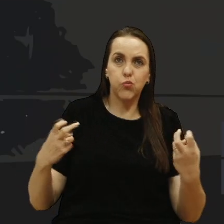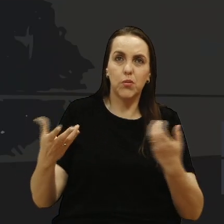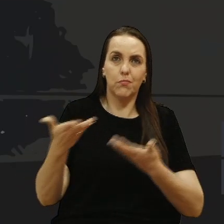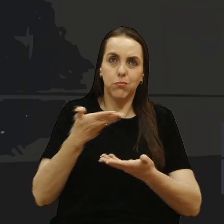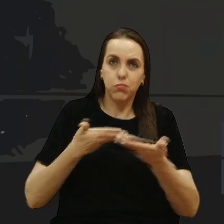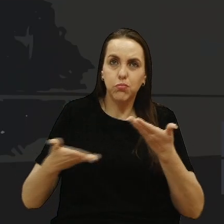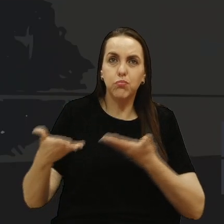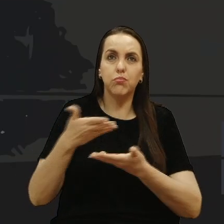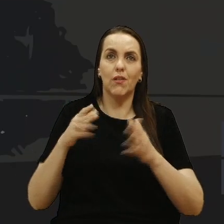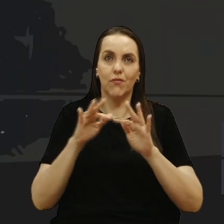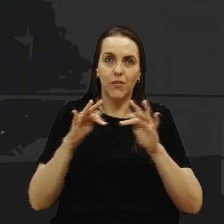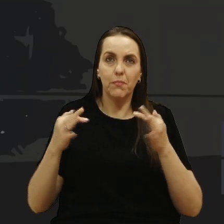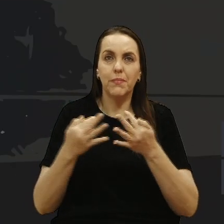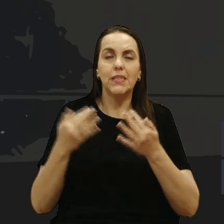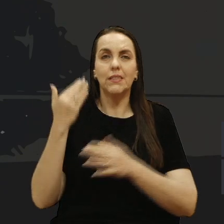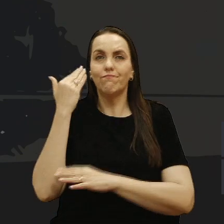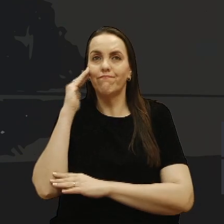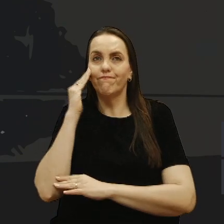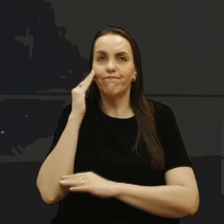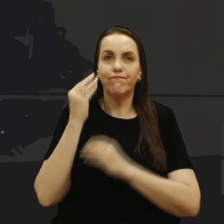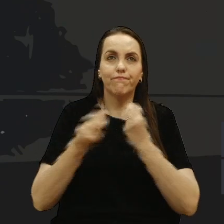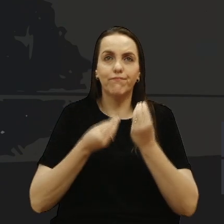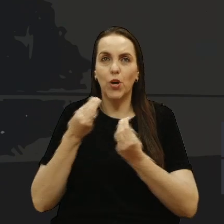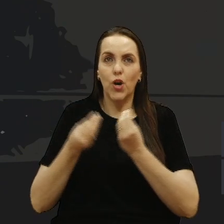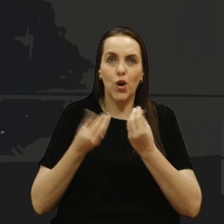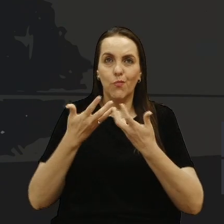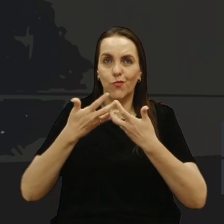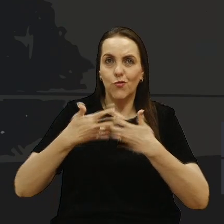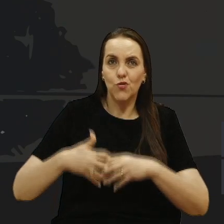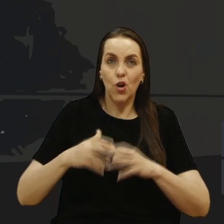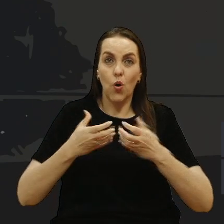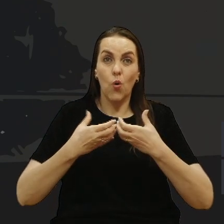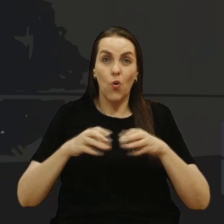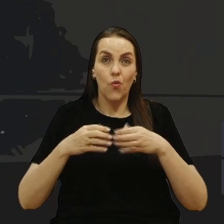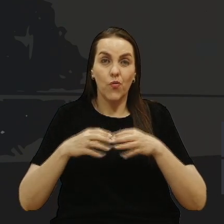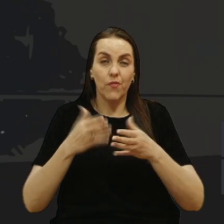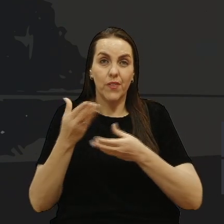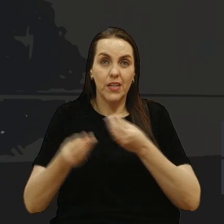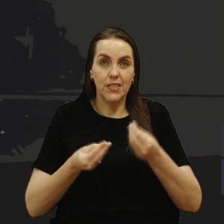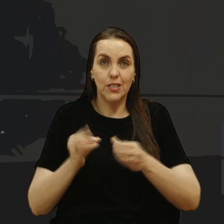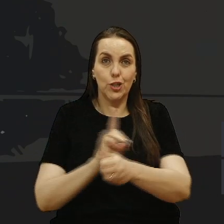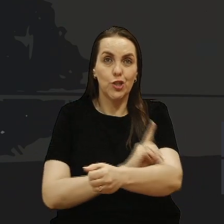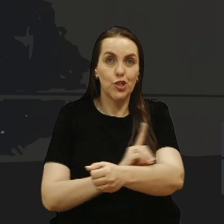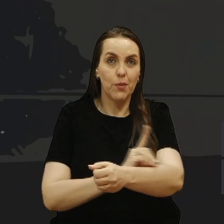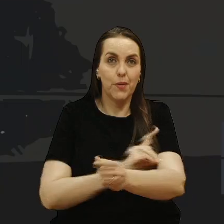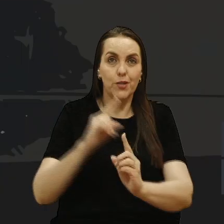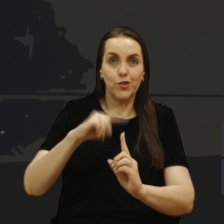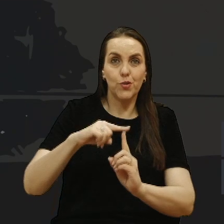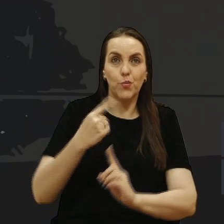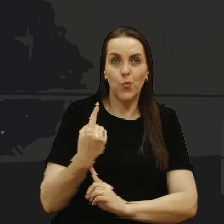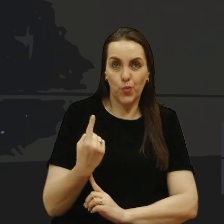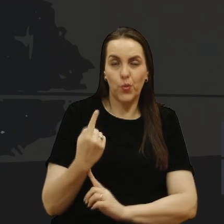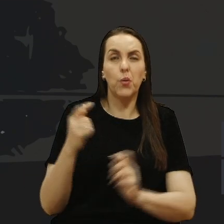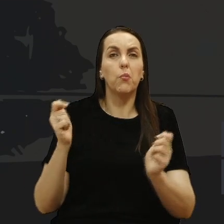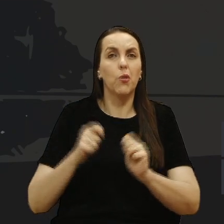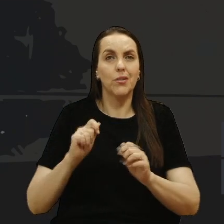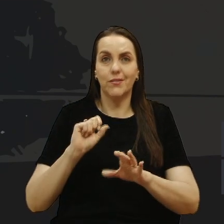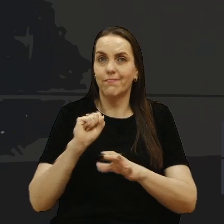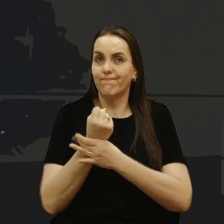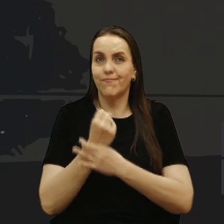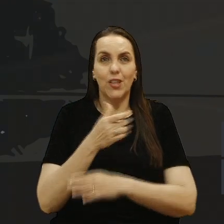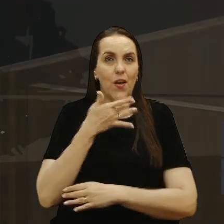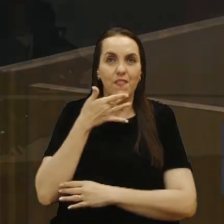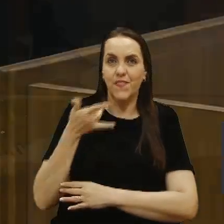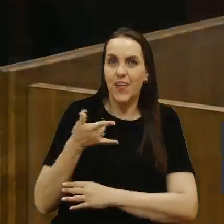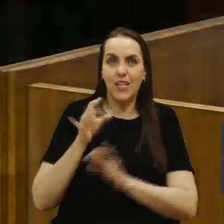essas famílias para entender um pouquinho como é a convivência com o diabetes tipo 1, que eu posso garantir que ela não é fácil, não é